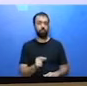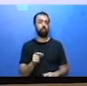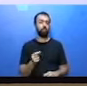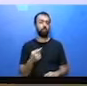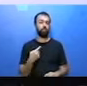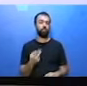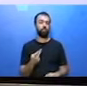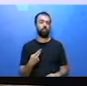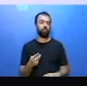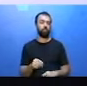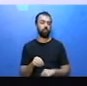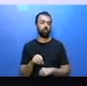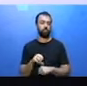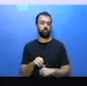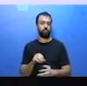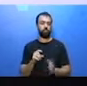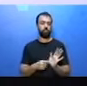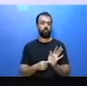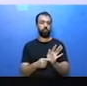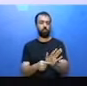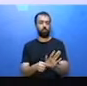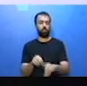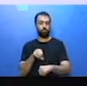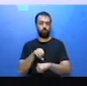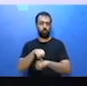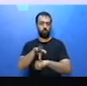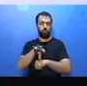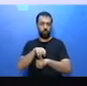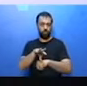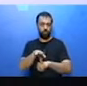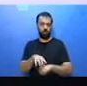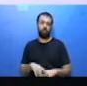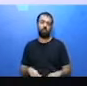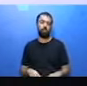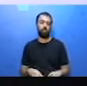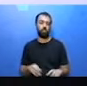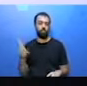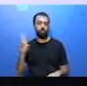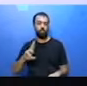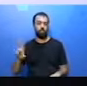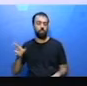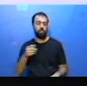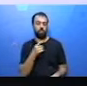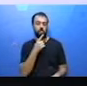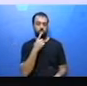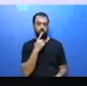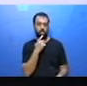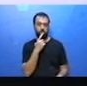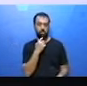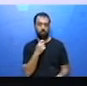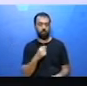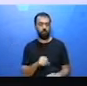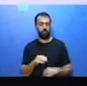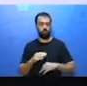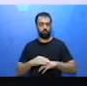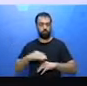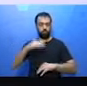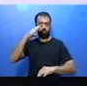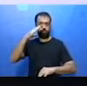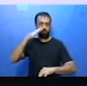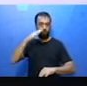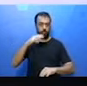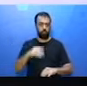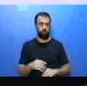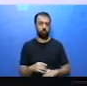pistas visuais aqui uma vermelha para quando o aumentar e a roxa para quando diminuir o número